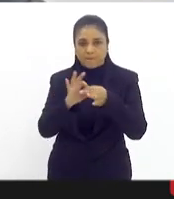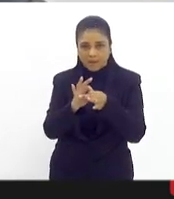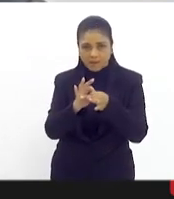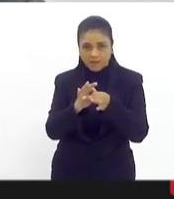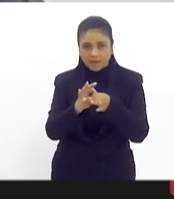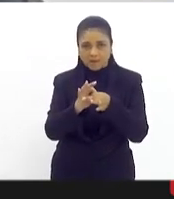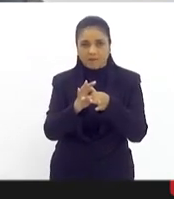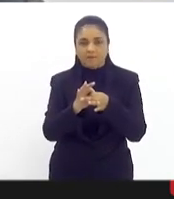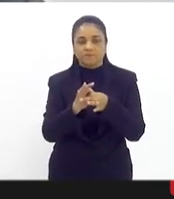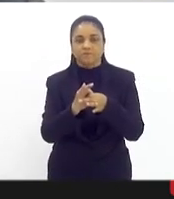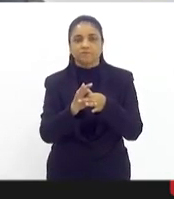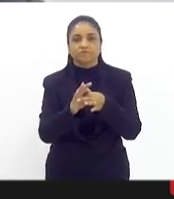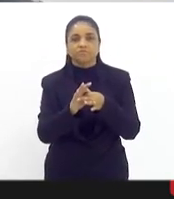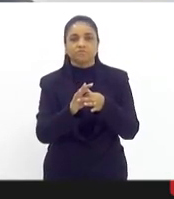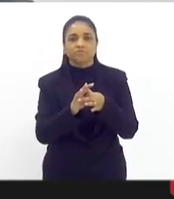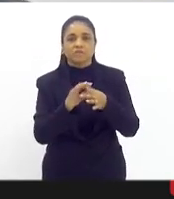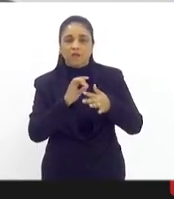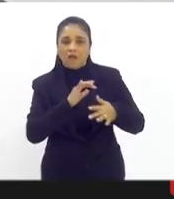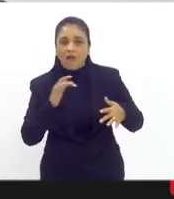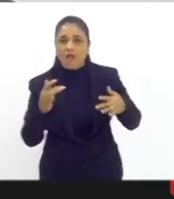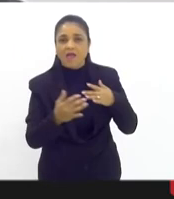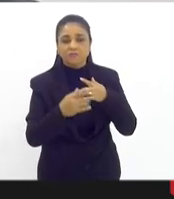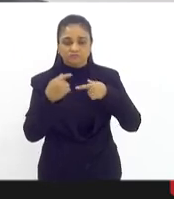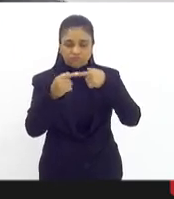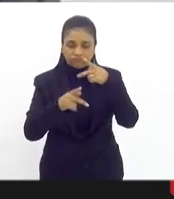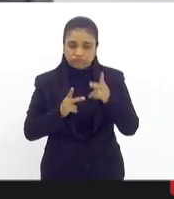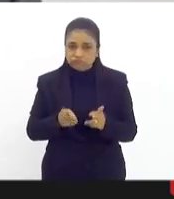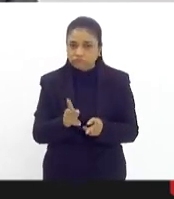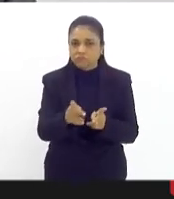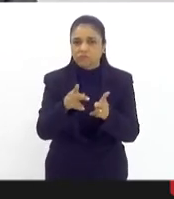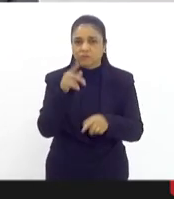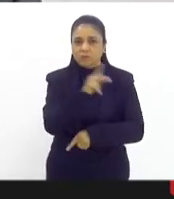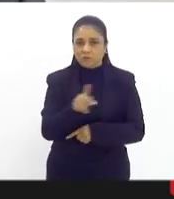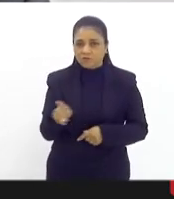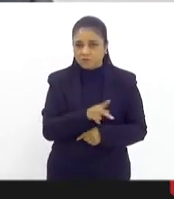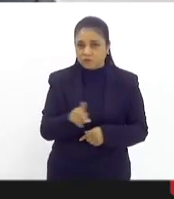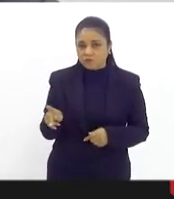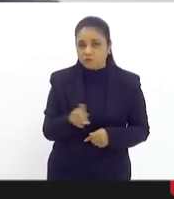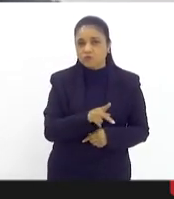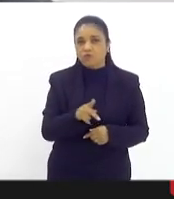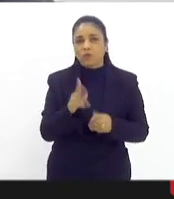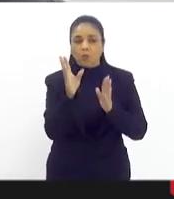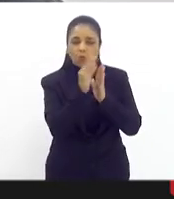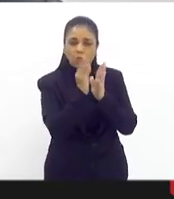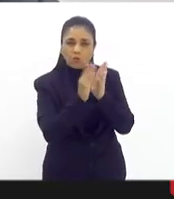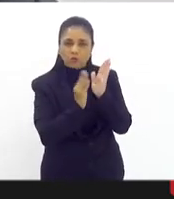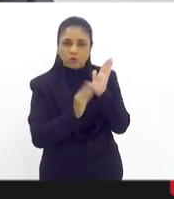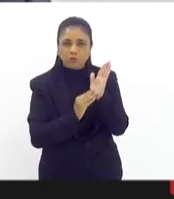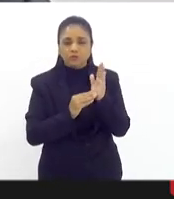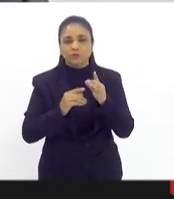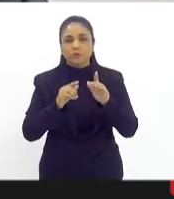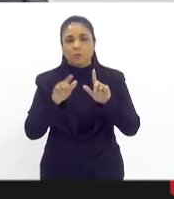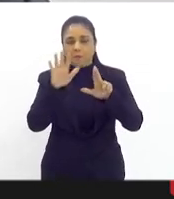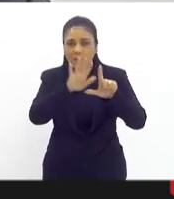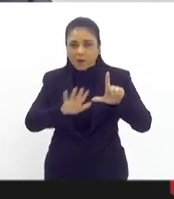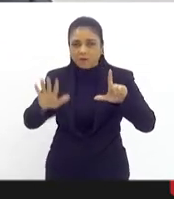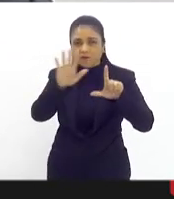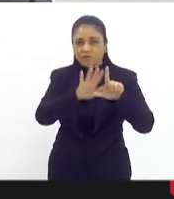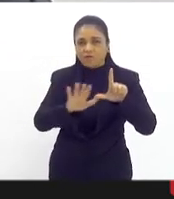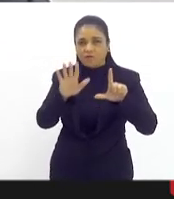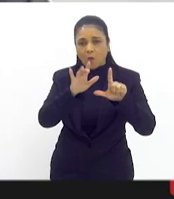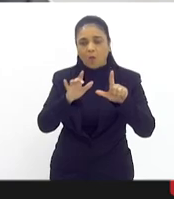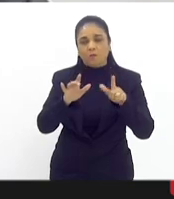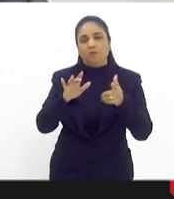com o uso dos mecanismos da Rede Nacional de Formação Continuada de Professores, da disseminação de conteúdo para professores em plataformas digitais, né, do MEC, no